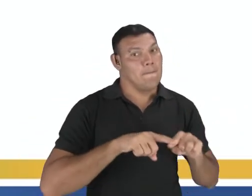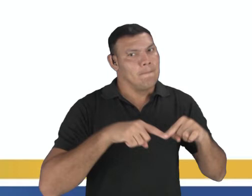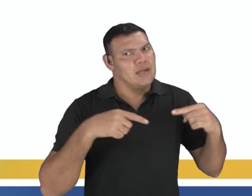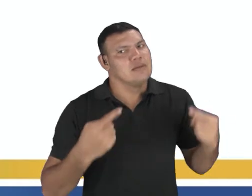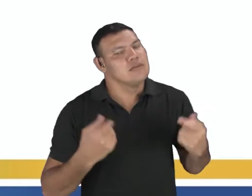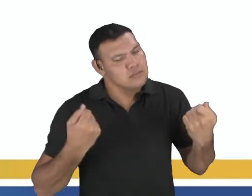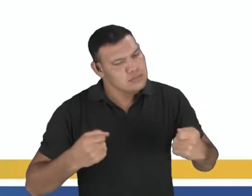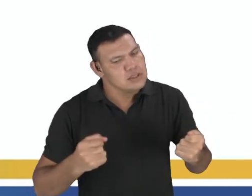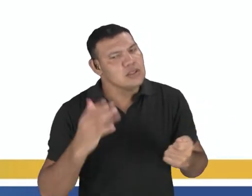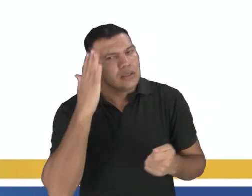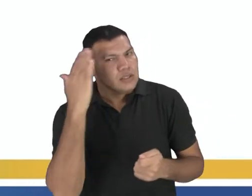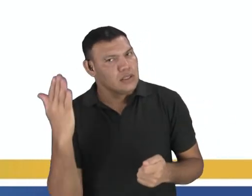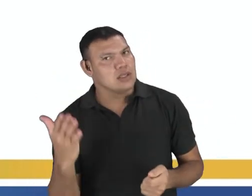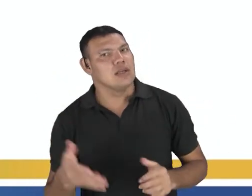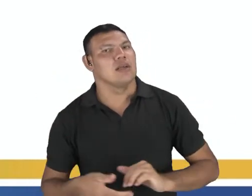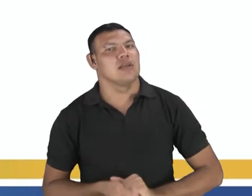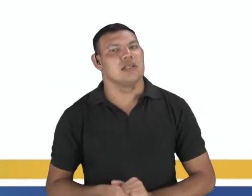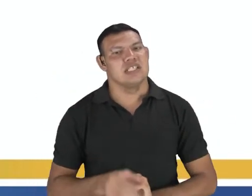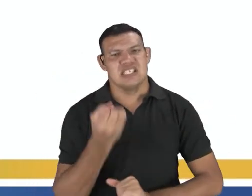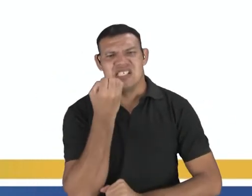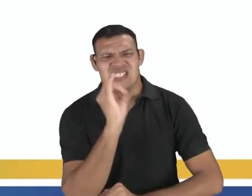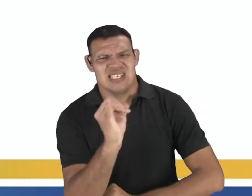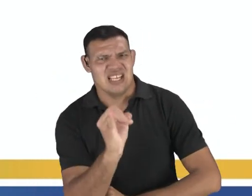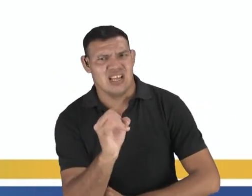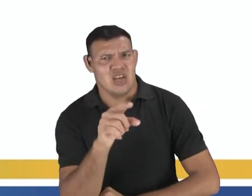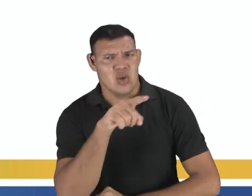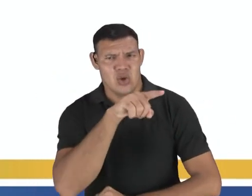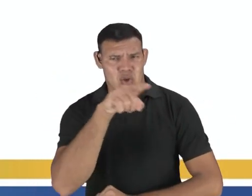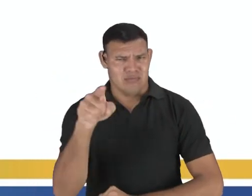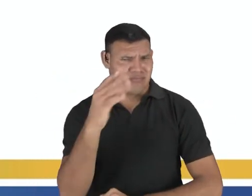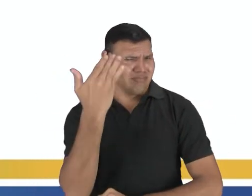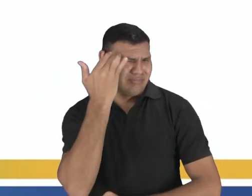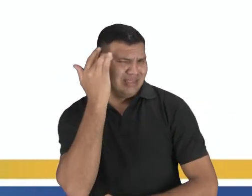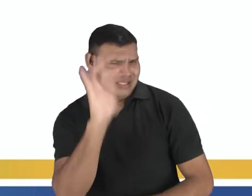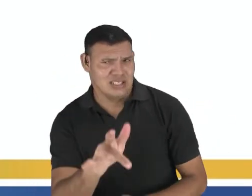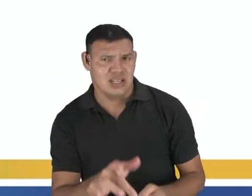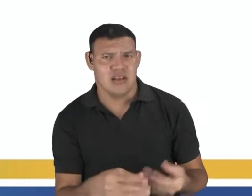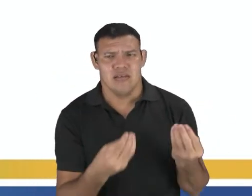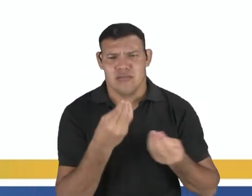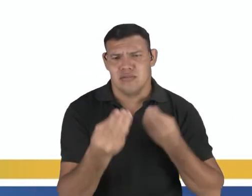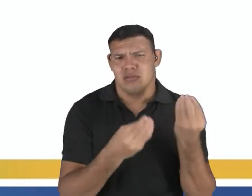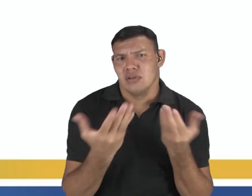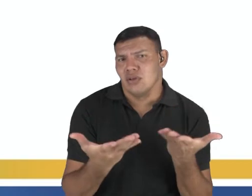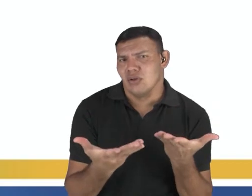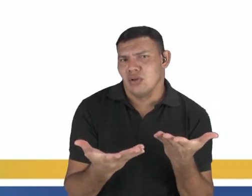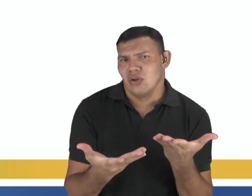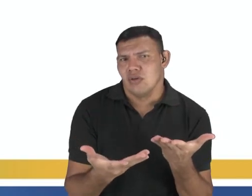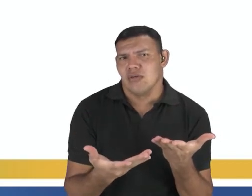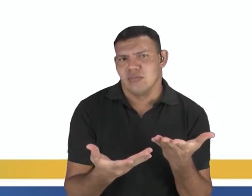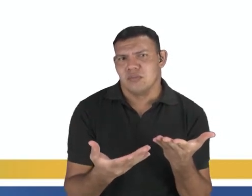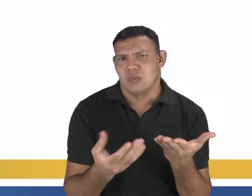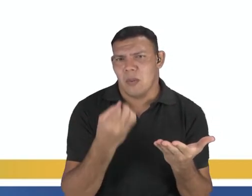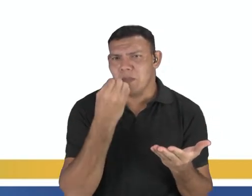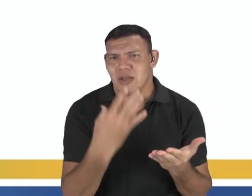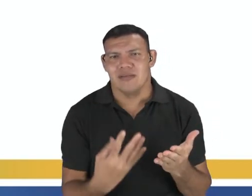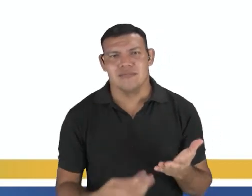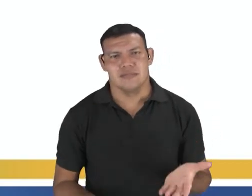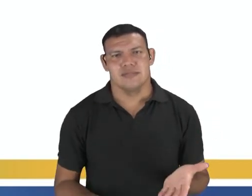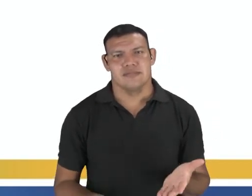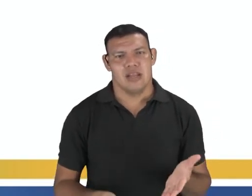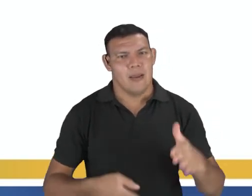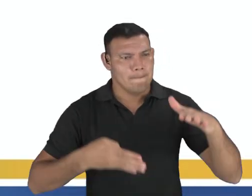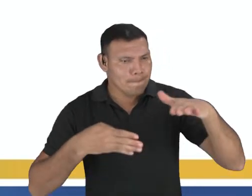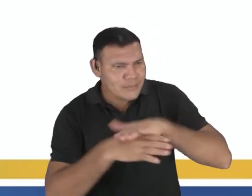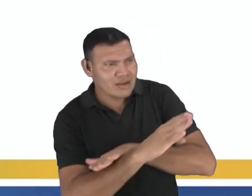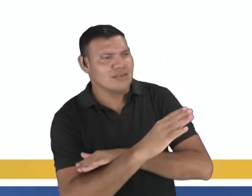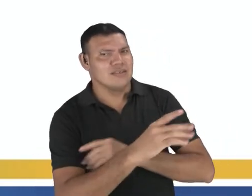mas tem que saber. É o que está aí. Se você não souber, você não vai se sair tão bem no que você queria